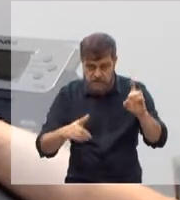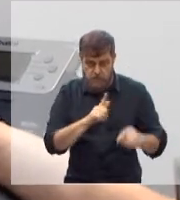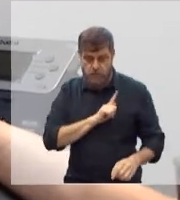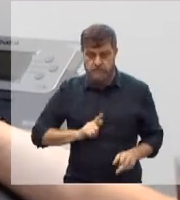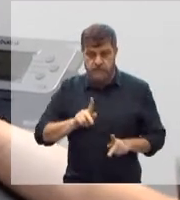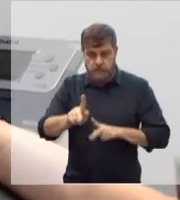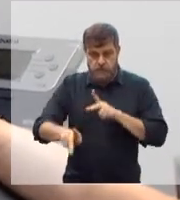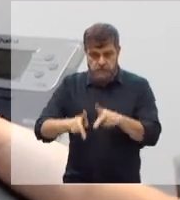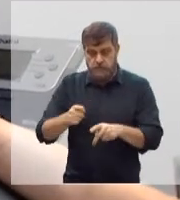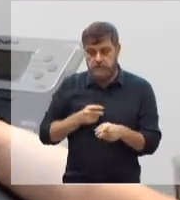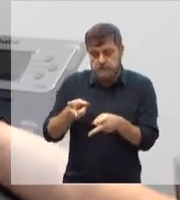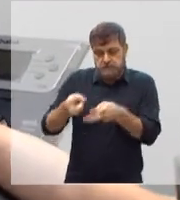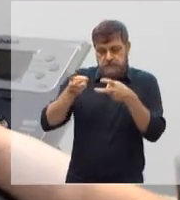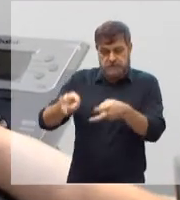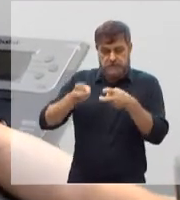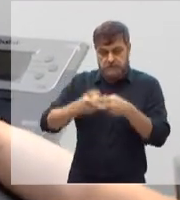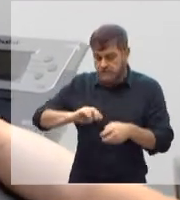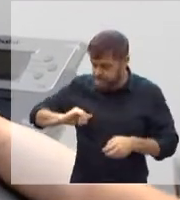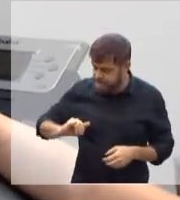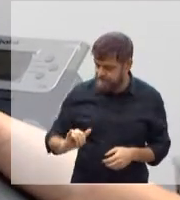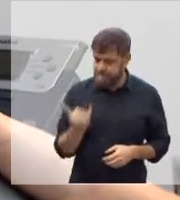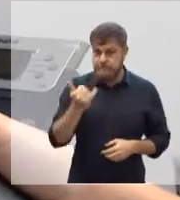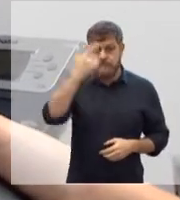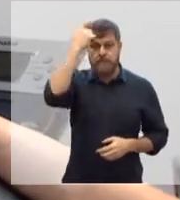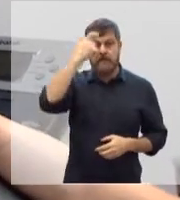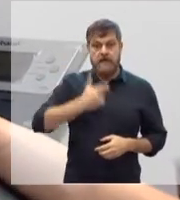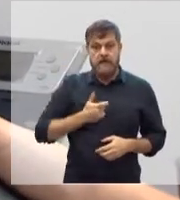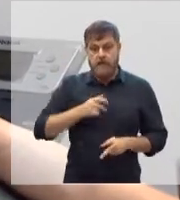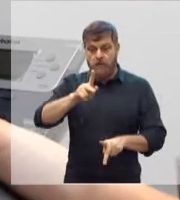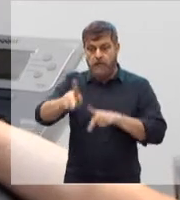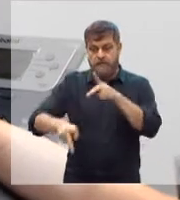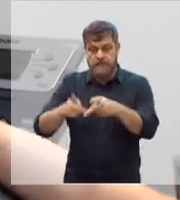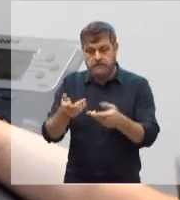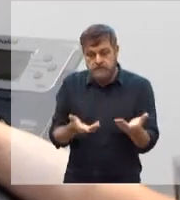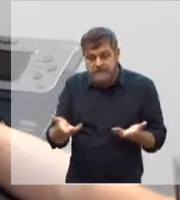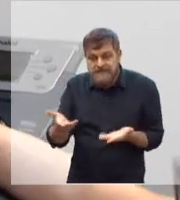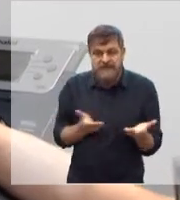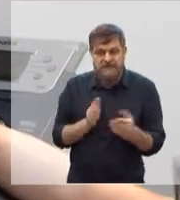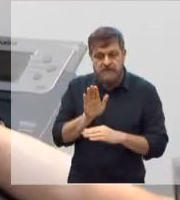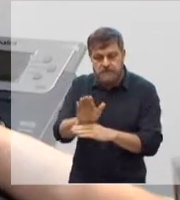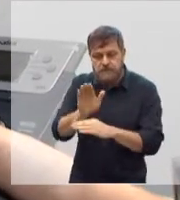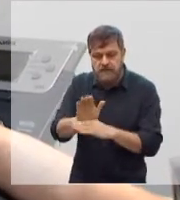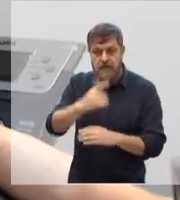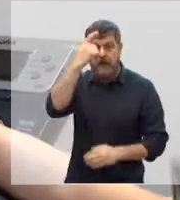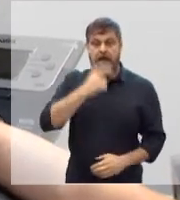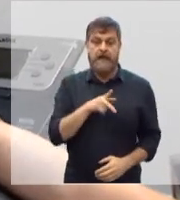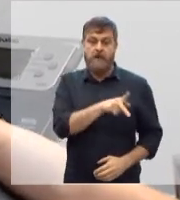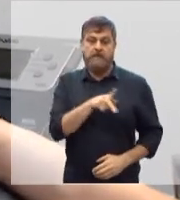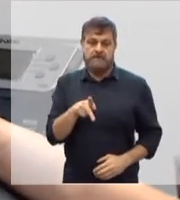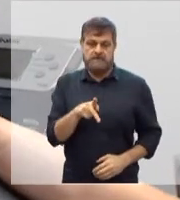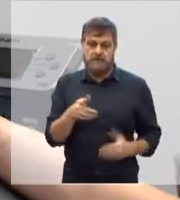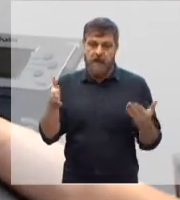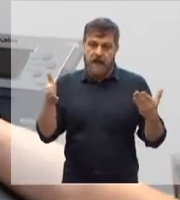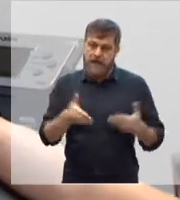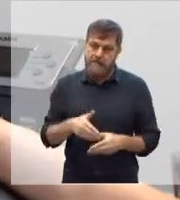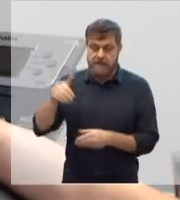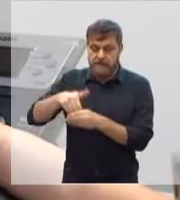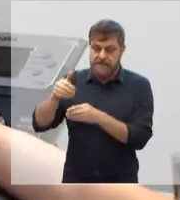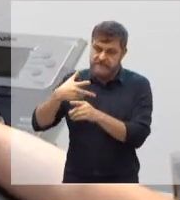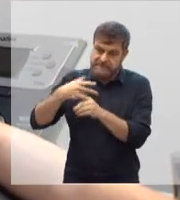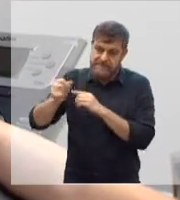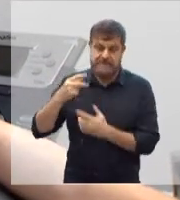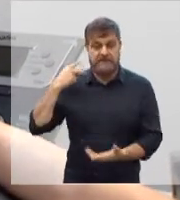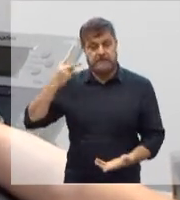democrático, eu vejo como uma oportunidade que eu tenho de servir as pessoas. Eu sou professor, eu estou